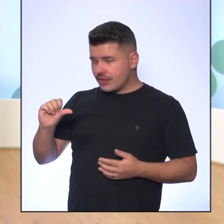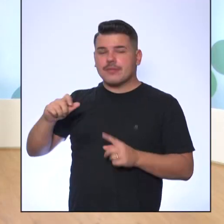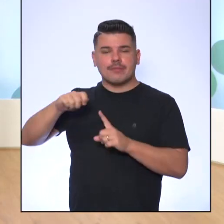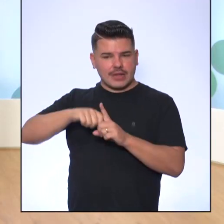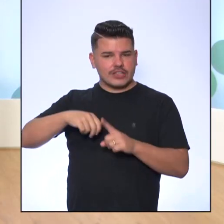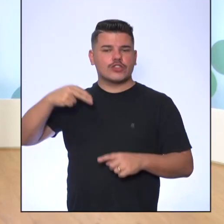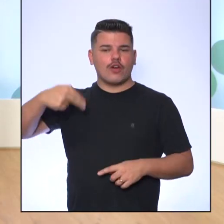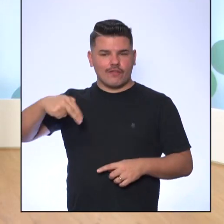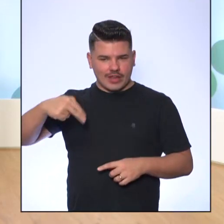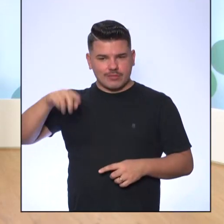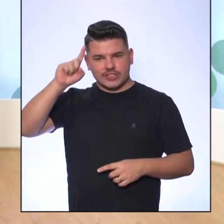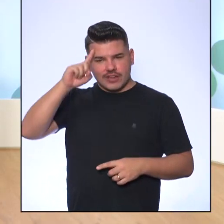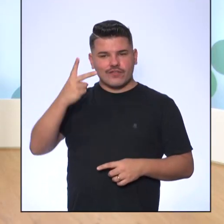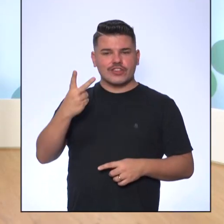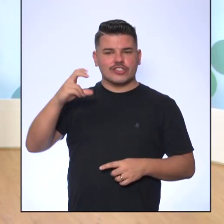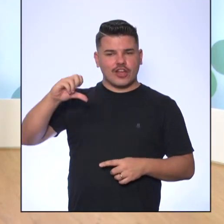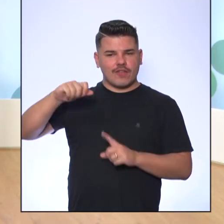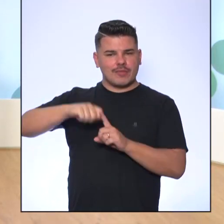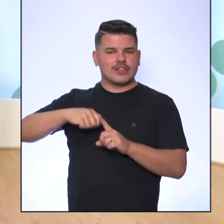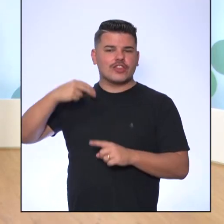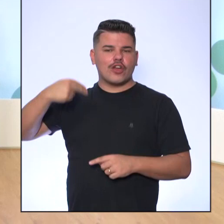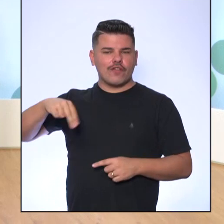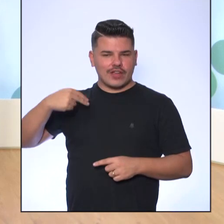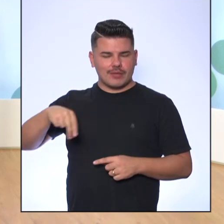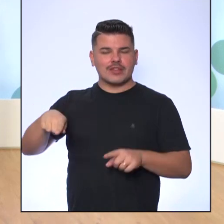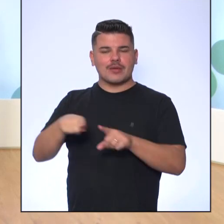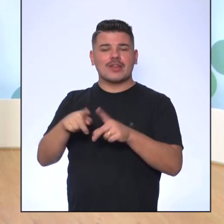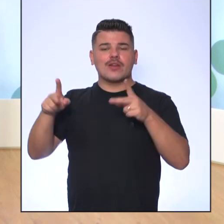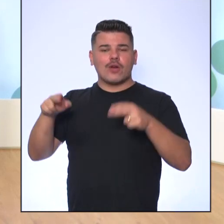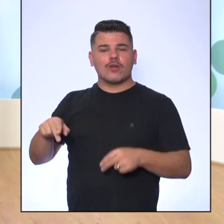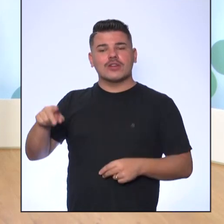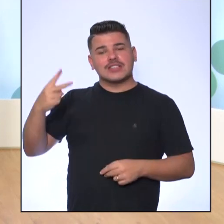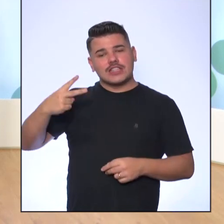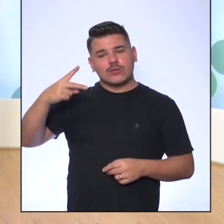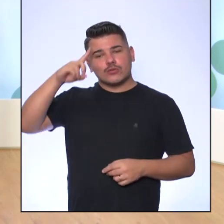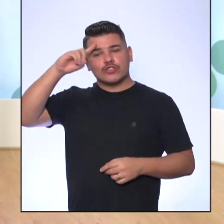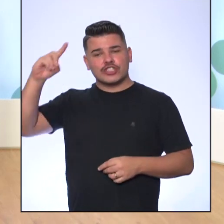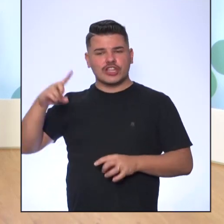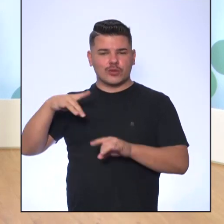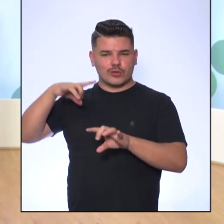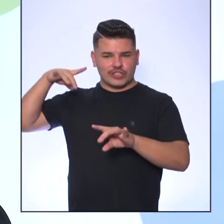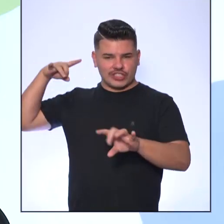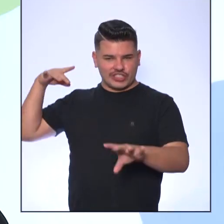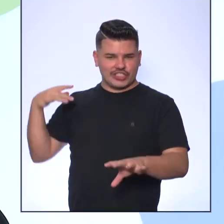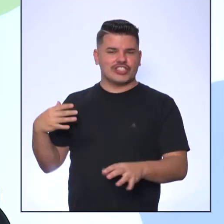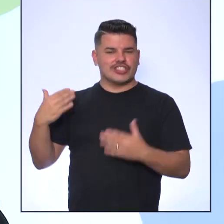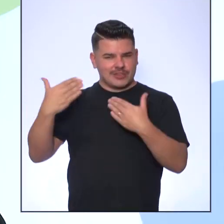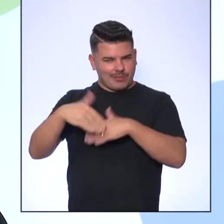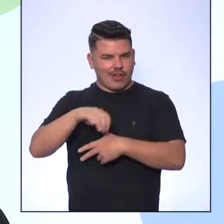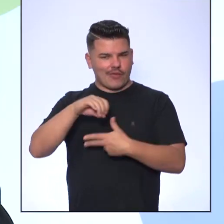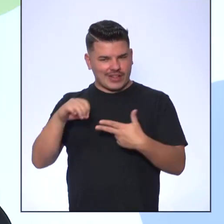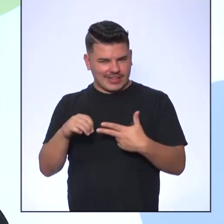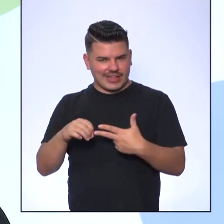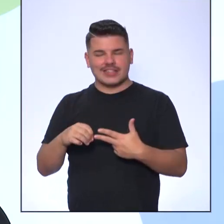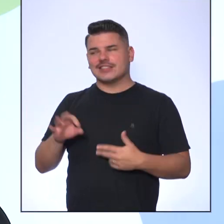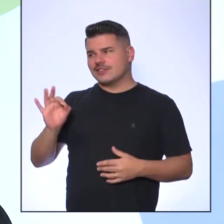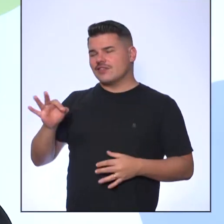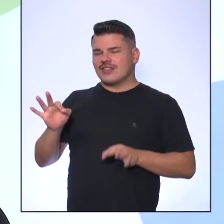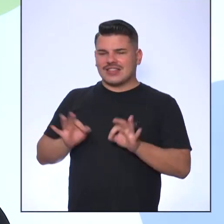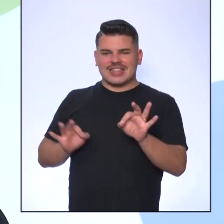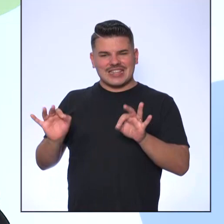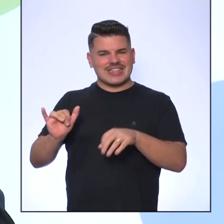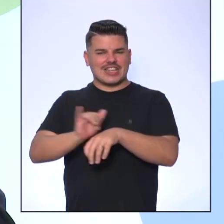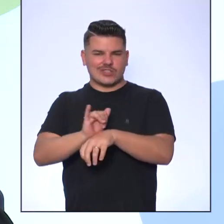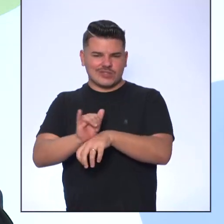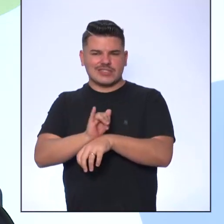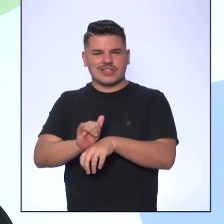Isso, que coincide, inclusive, com a aplicação do segundo dia do digital. Muito obrigado. Certamente isso terá que ser ajustado, a gente